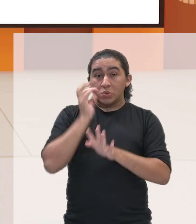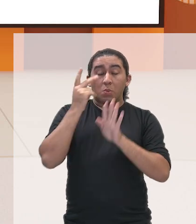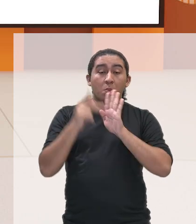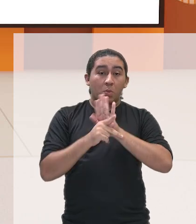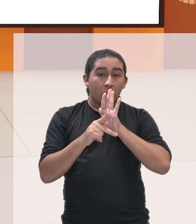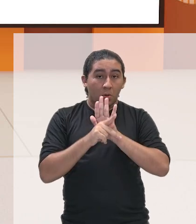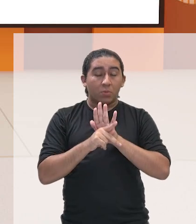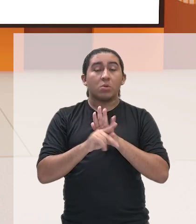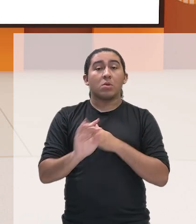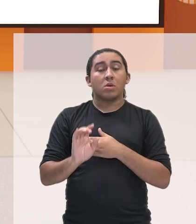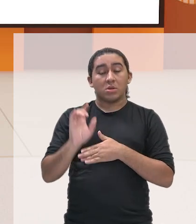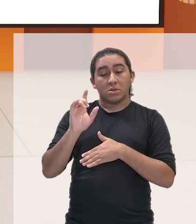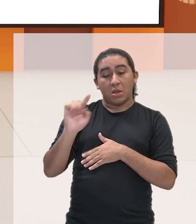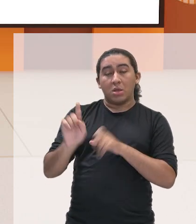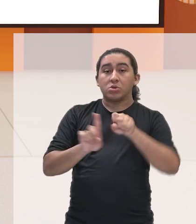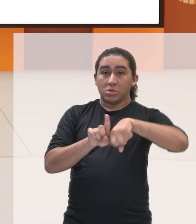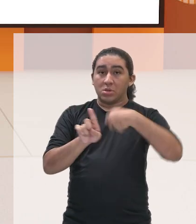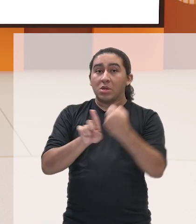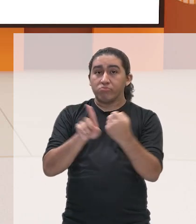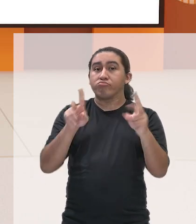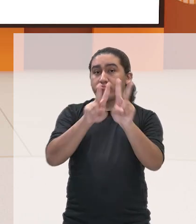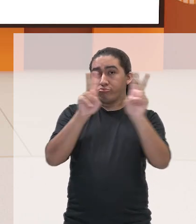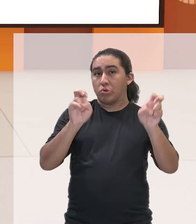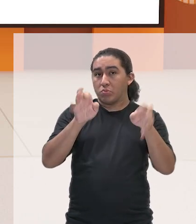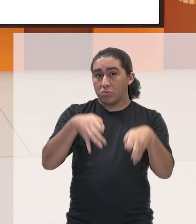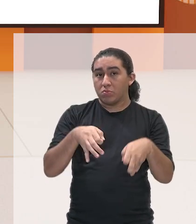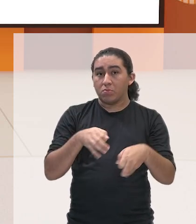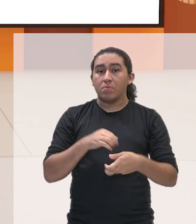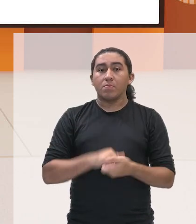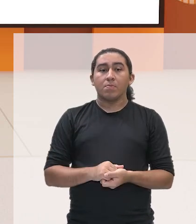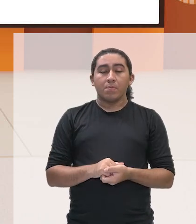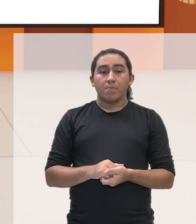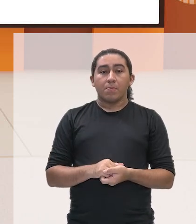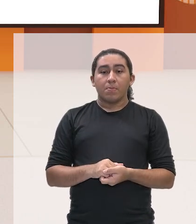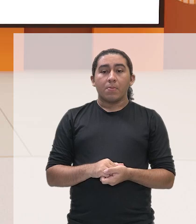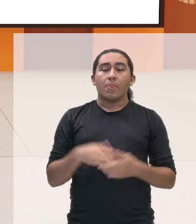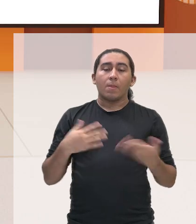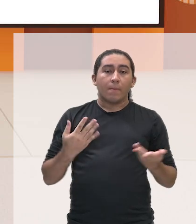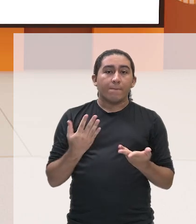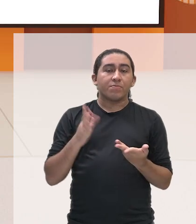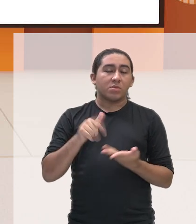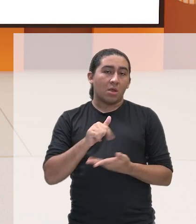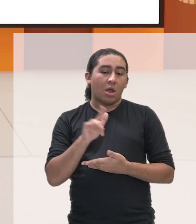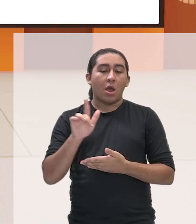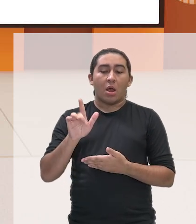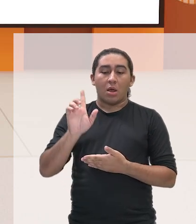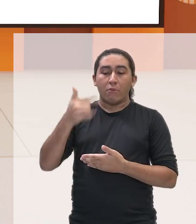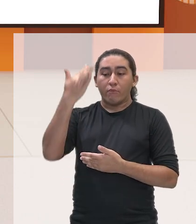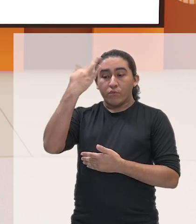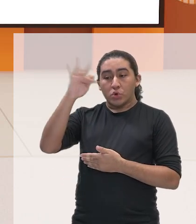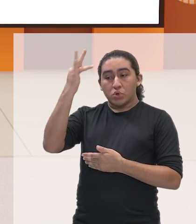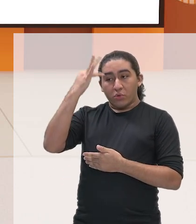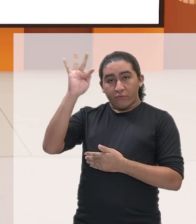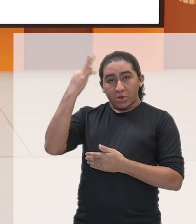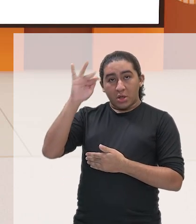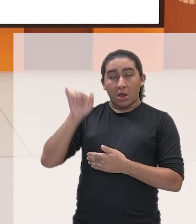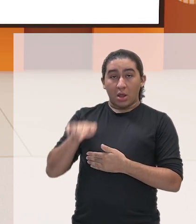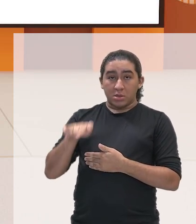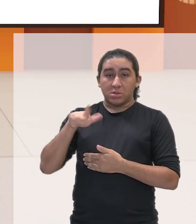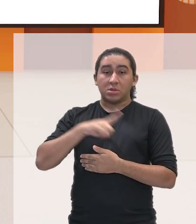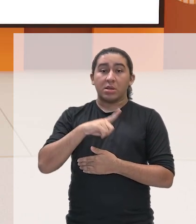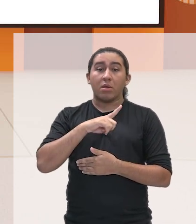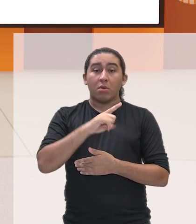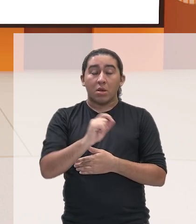que acontecem na sociedade, as questões que acontecem na sociedade. Então, a filosofia, ela empreende um esforço para